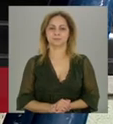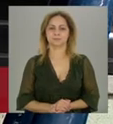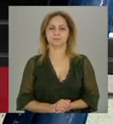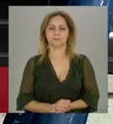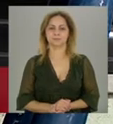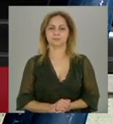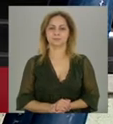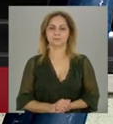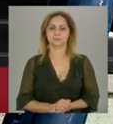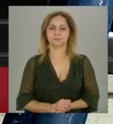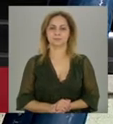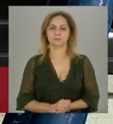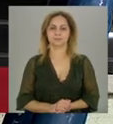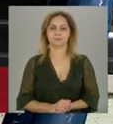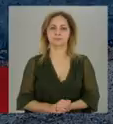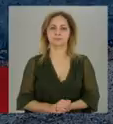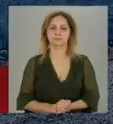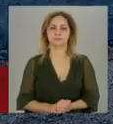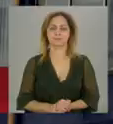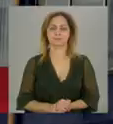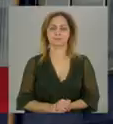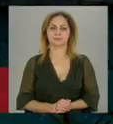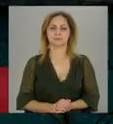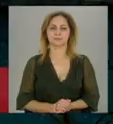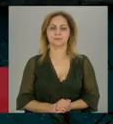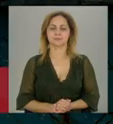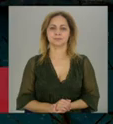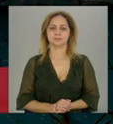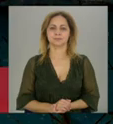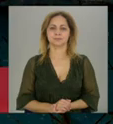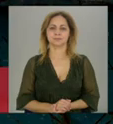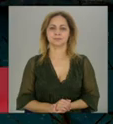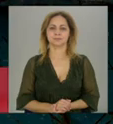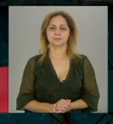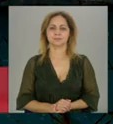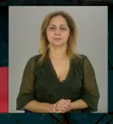não. Mas eu sei que tudo, tudo, tudo irá ficar.